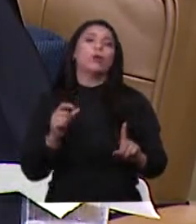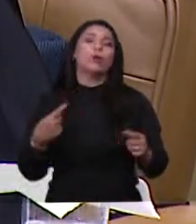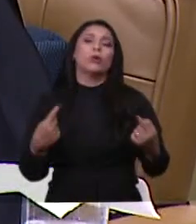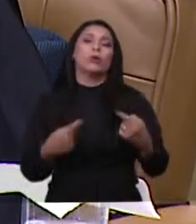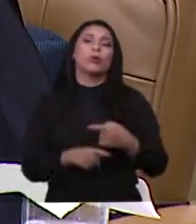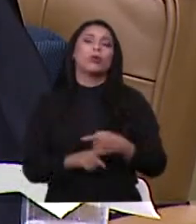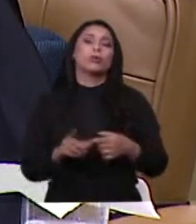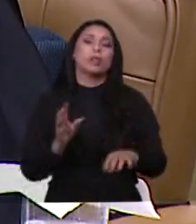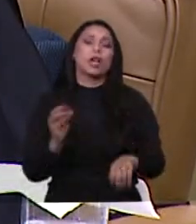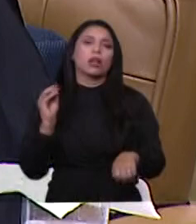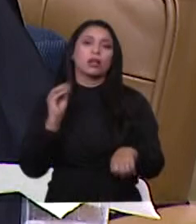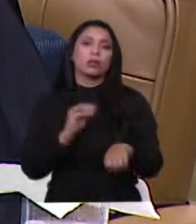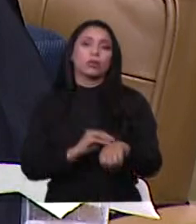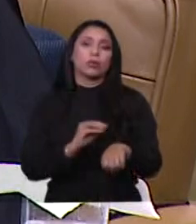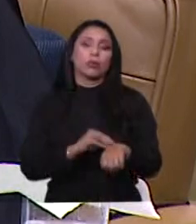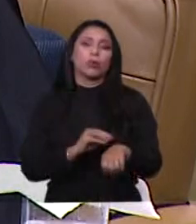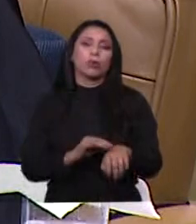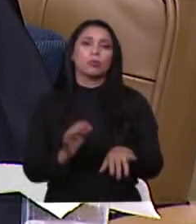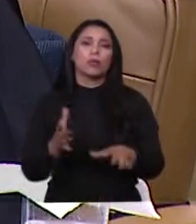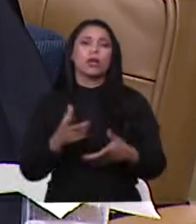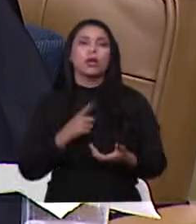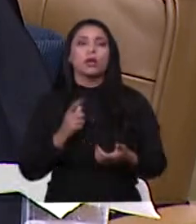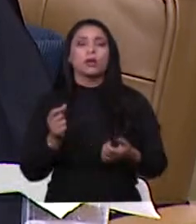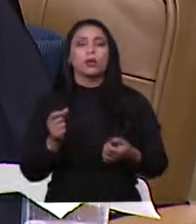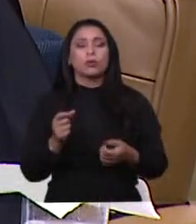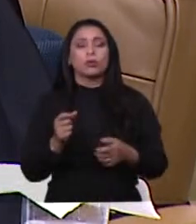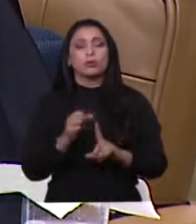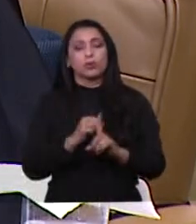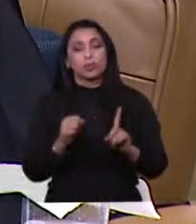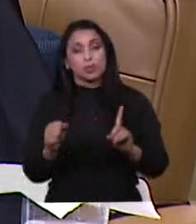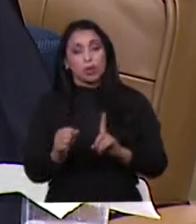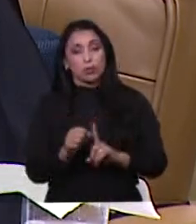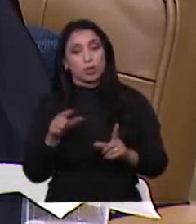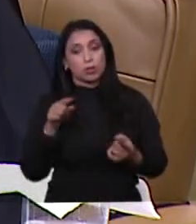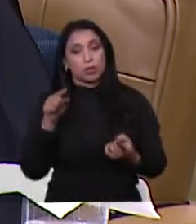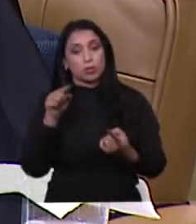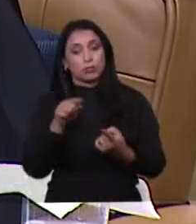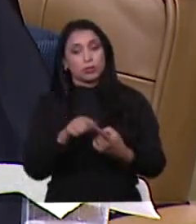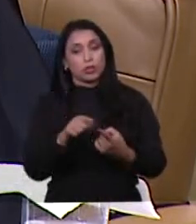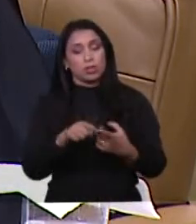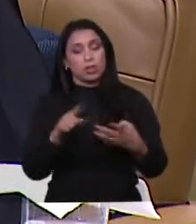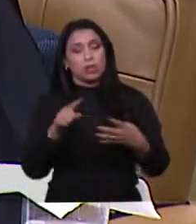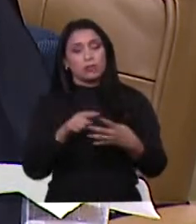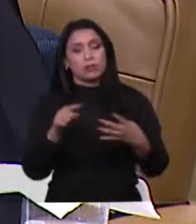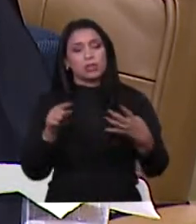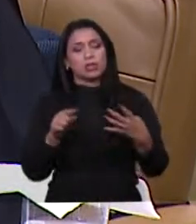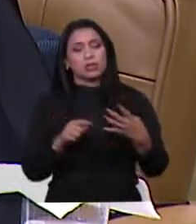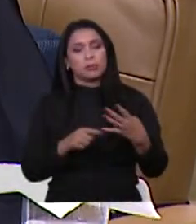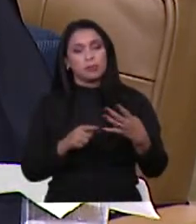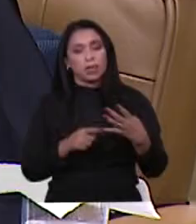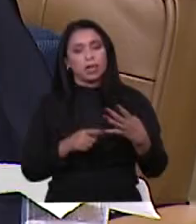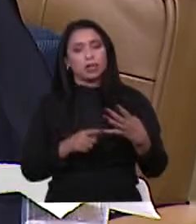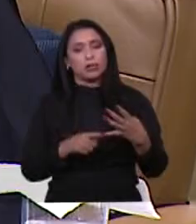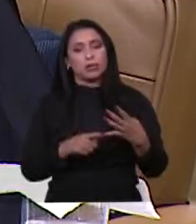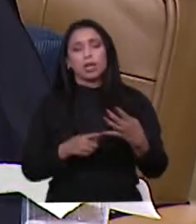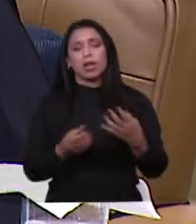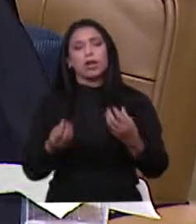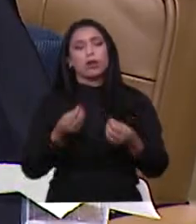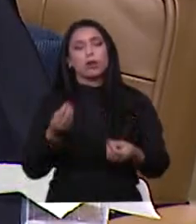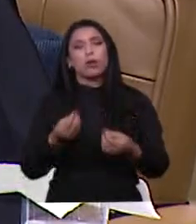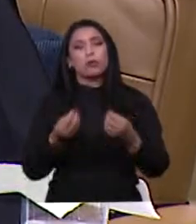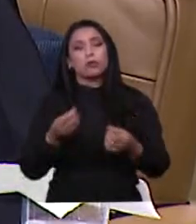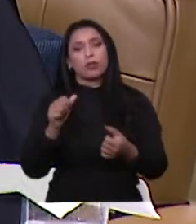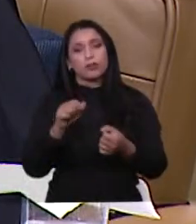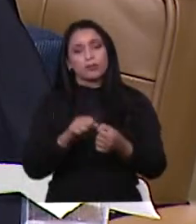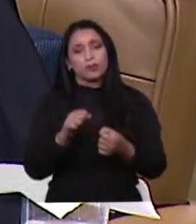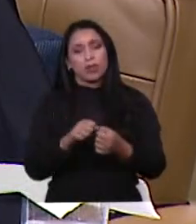a culpabilidade, a conduta social, os motivos e, em quarto lugar, as circunstâncias dos crimes.